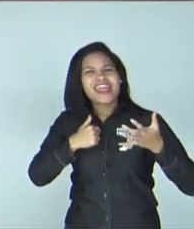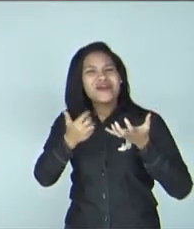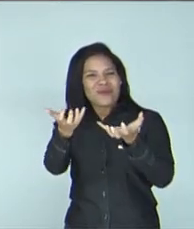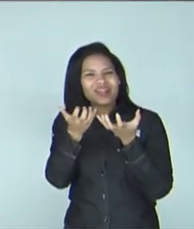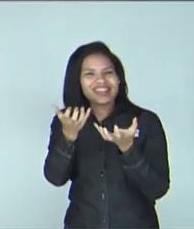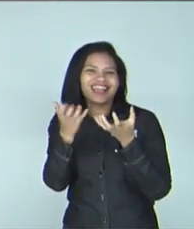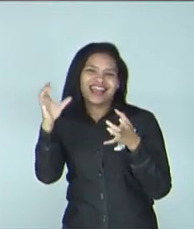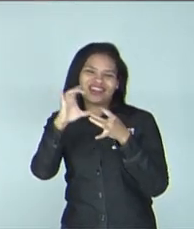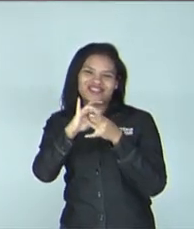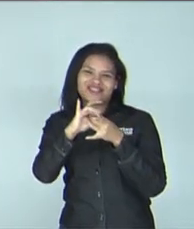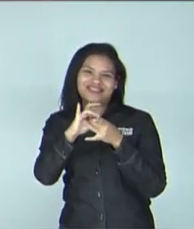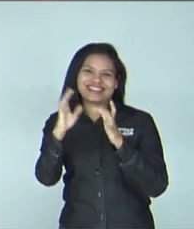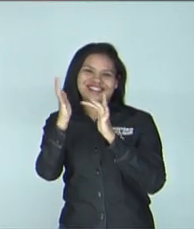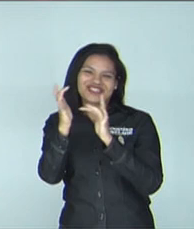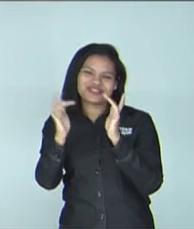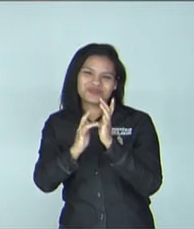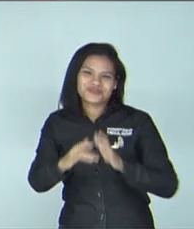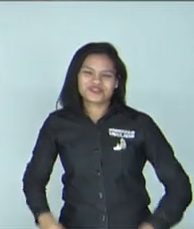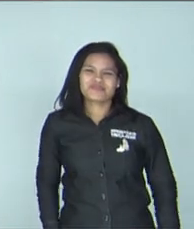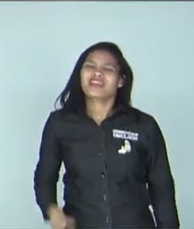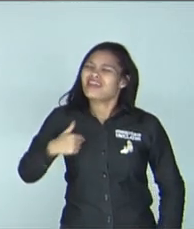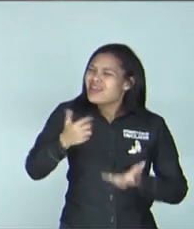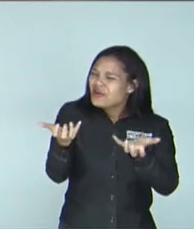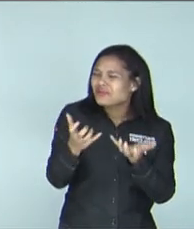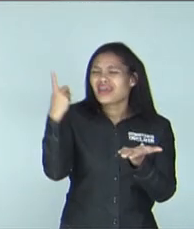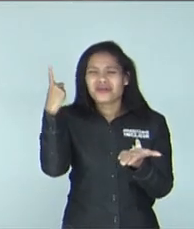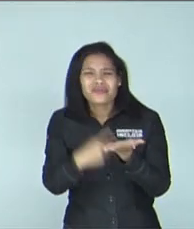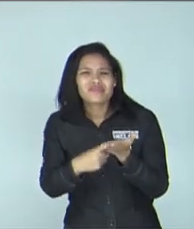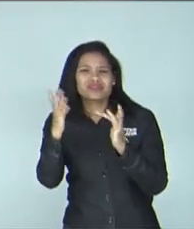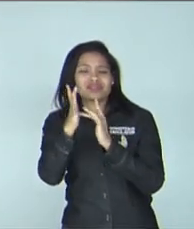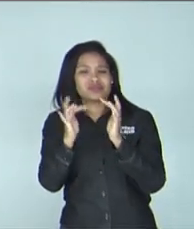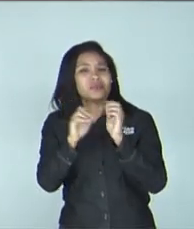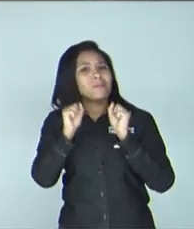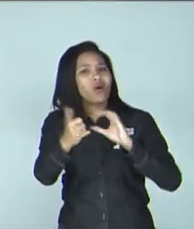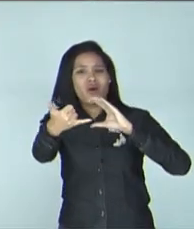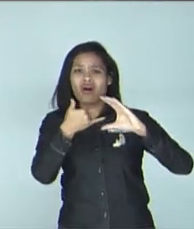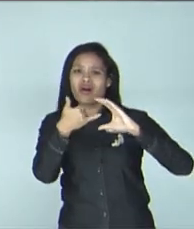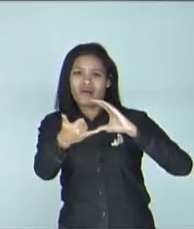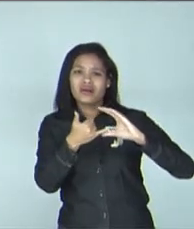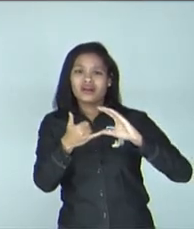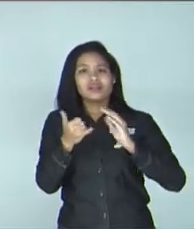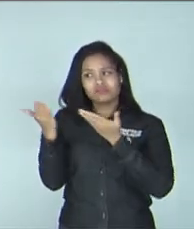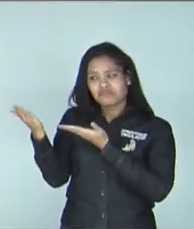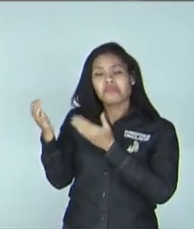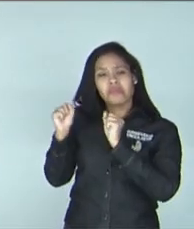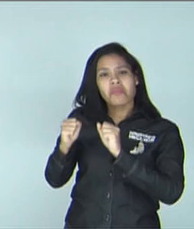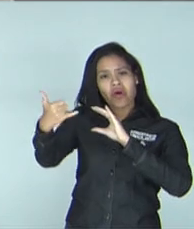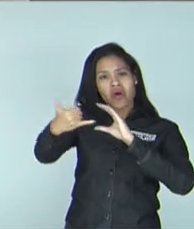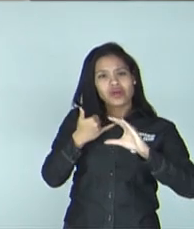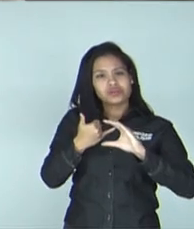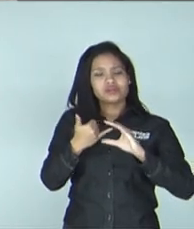eu quero uma nova vida jesus eu quero compromisso com jesus orem por mim manda uma frase aí ver se o whatsapp que tá aqui na tela